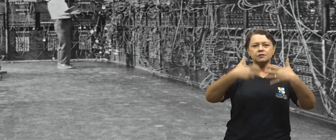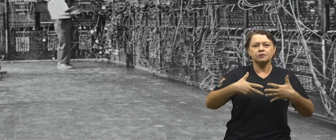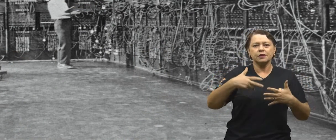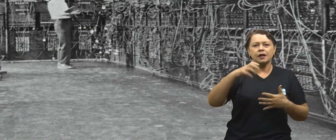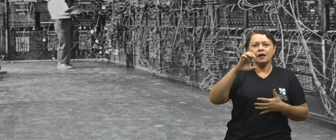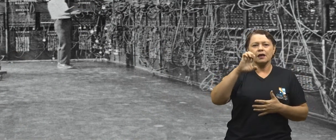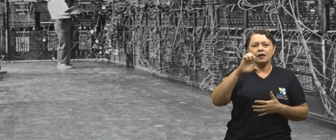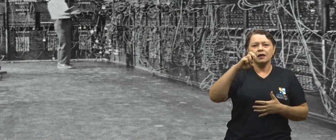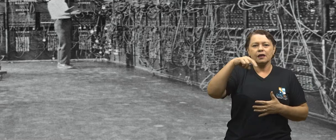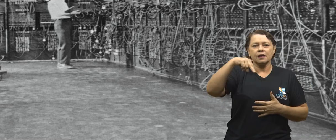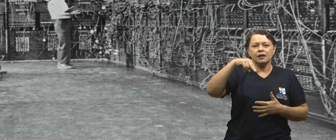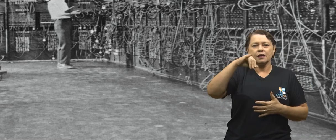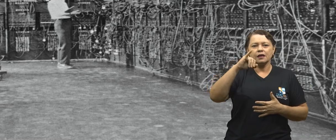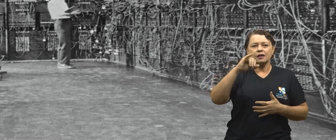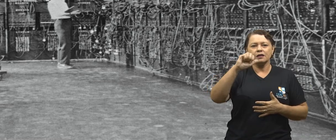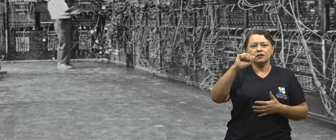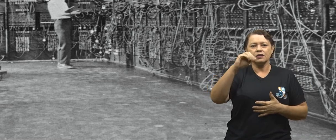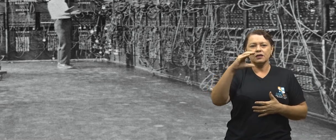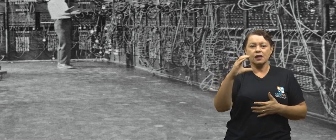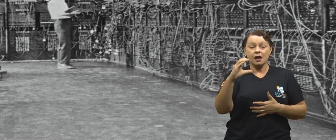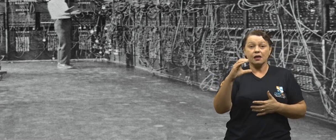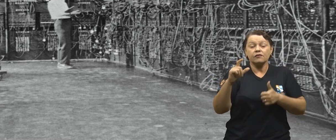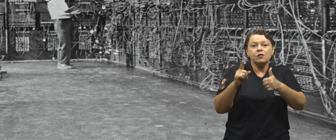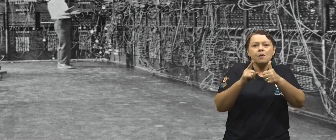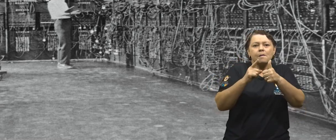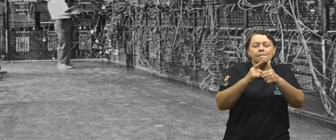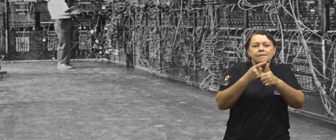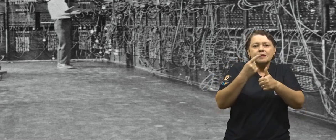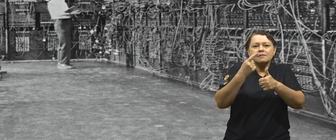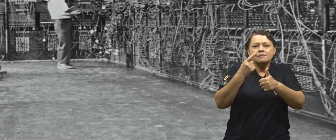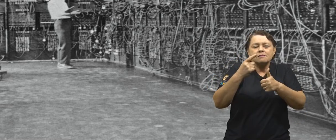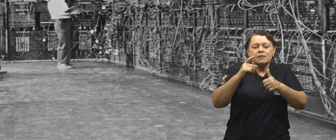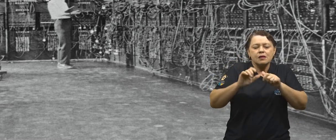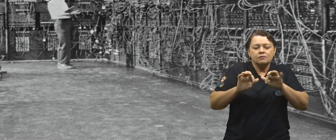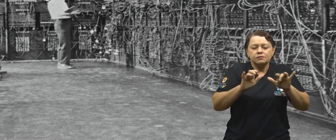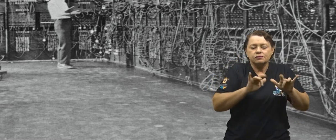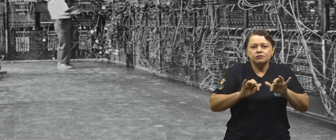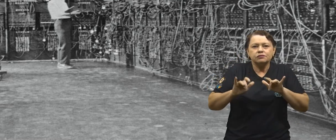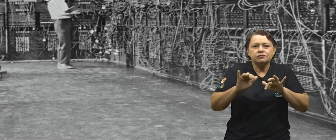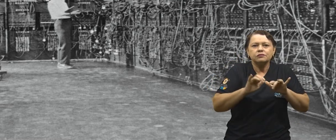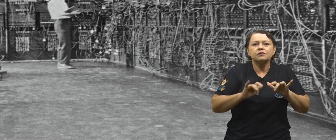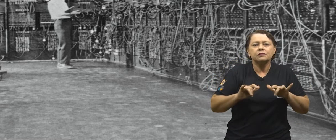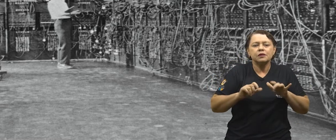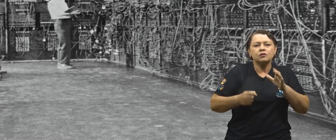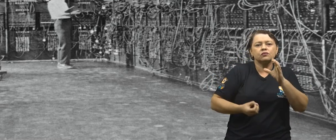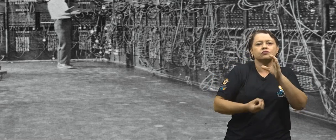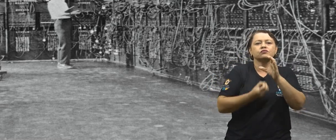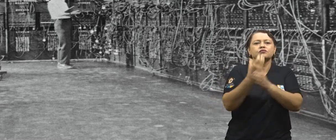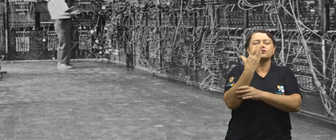o primeiro computador eletrônico e digital automático. Ele surgiu em